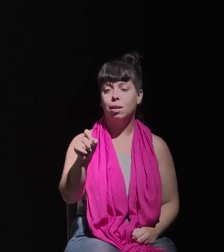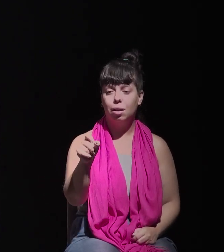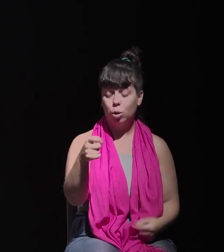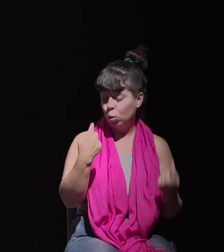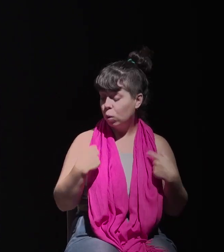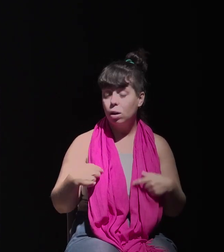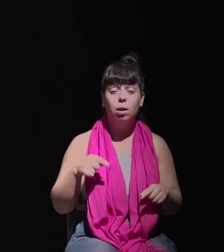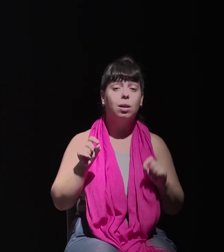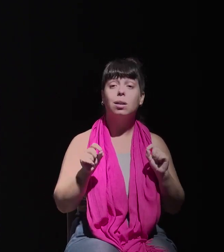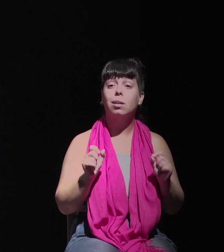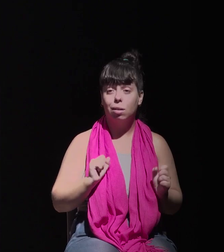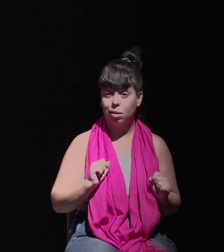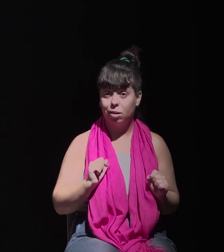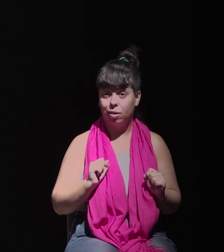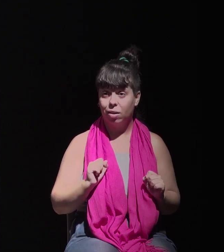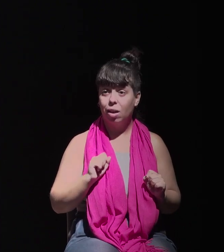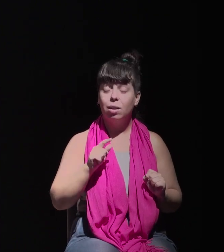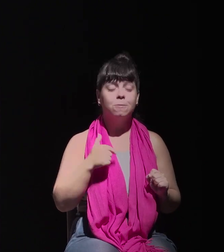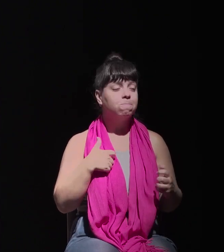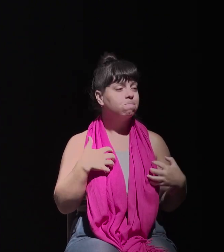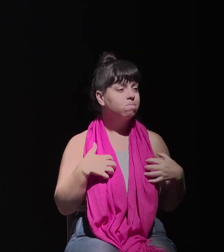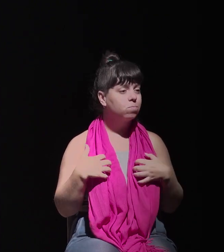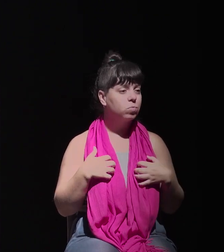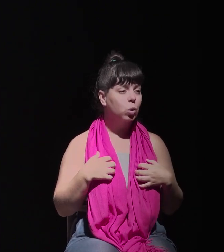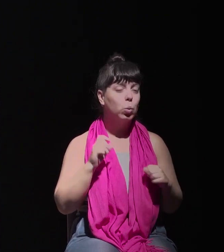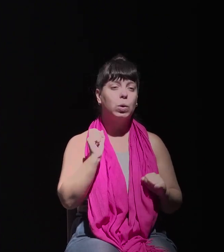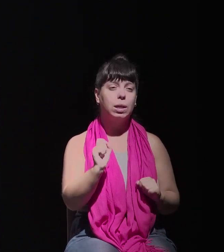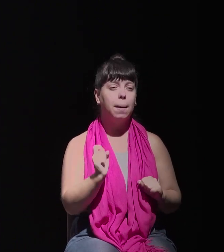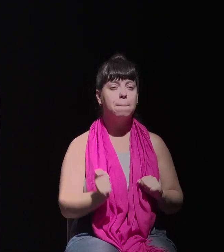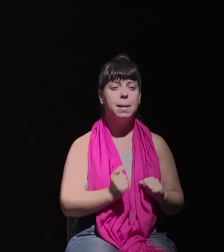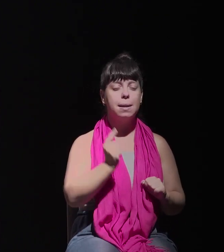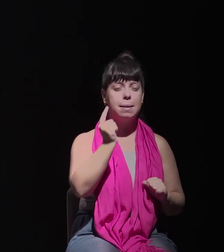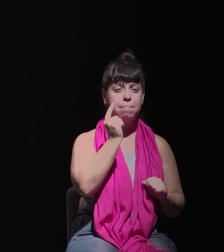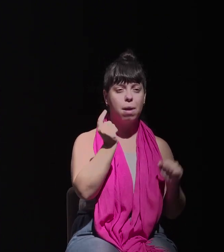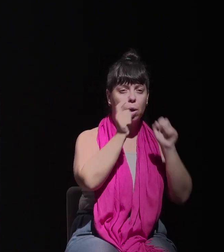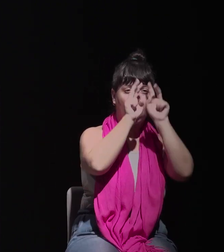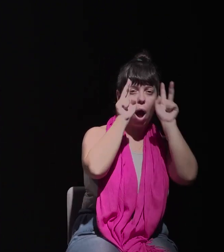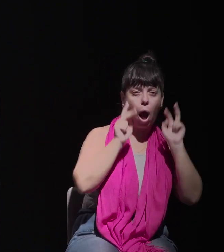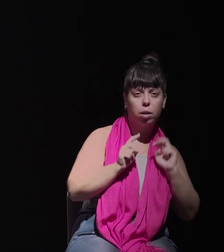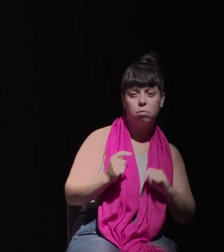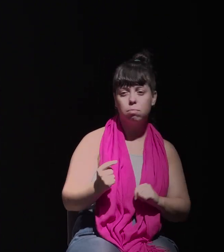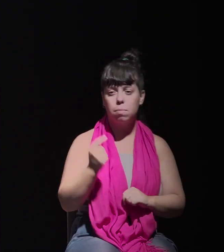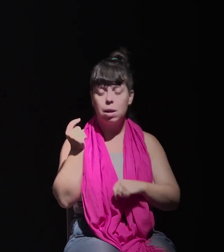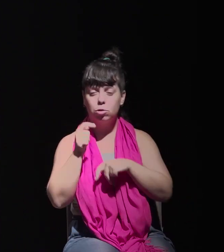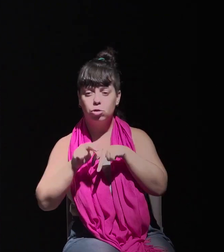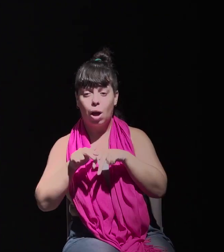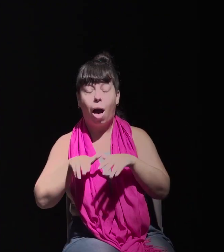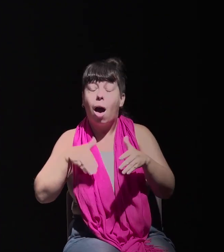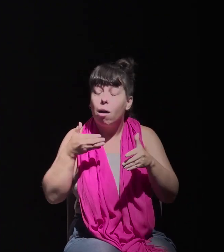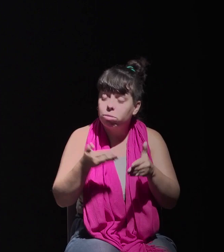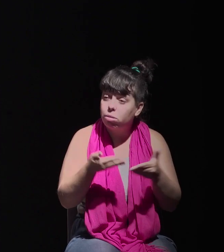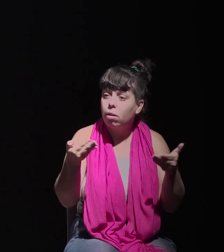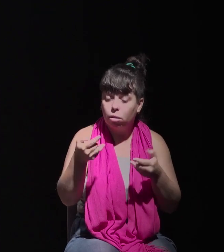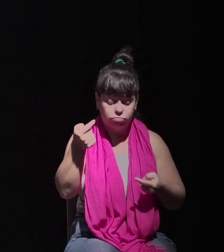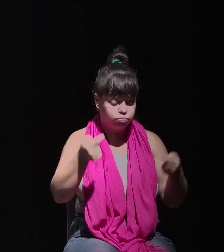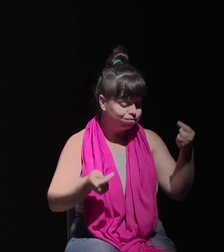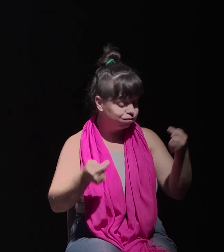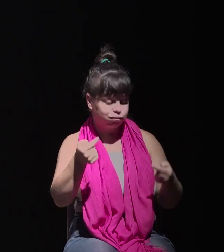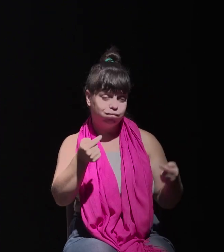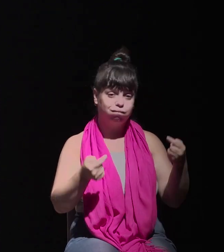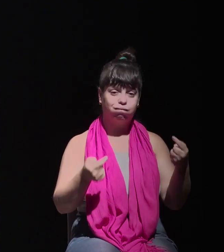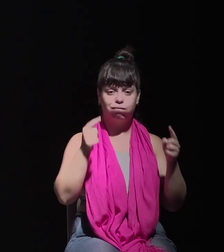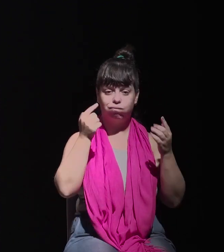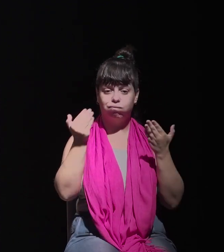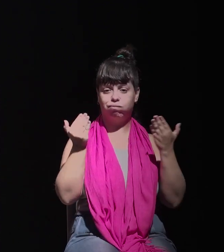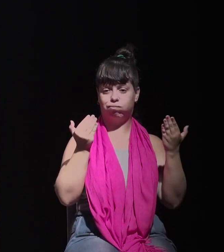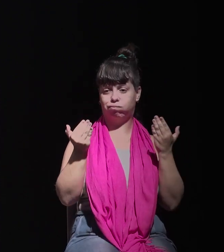dessas inquietações, sendo o que é que vem primeiro, raça ou gênero, e é um debate que até hoje tem dentro do movimento negro. O que é que chega